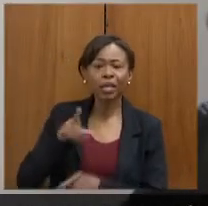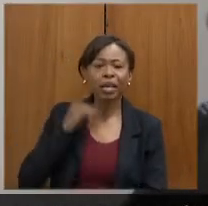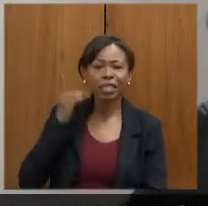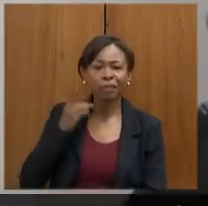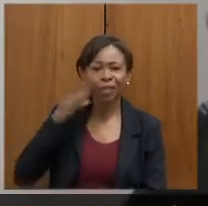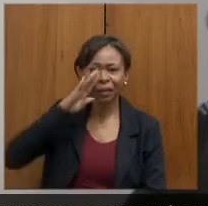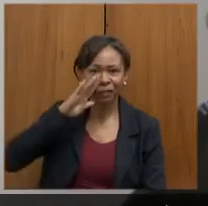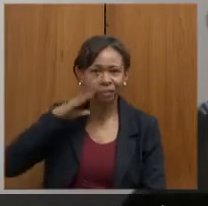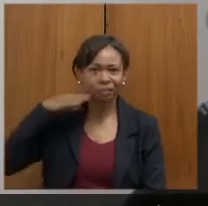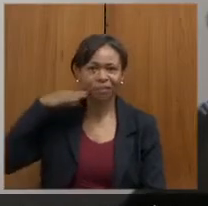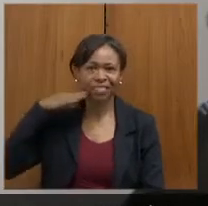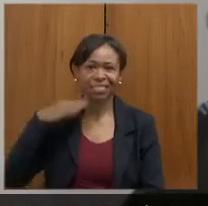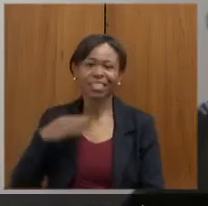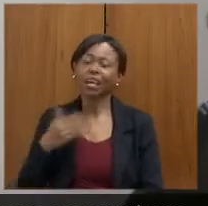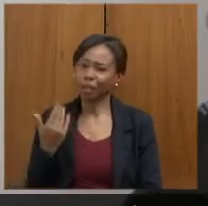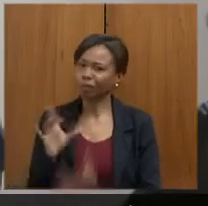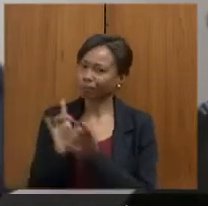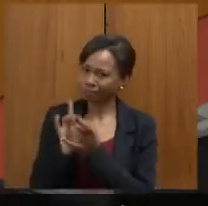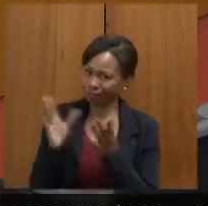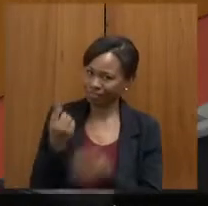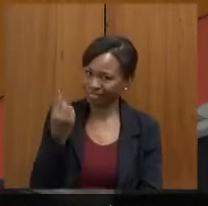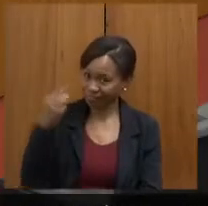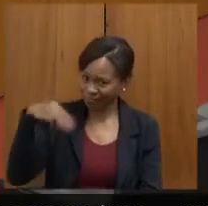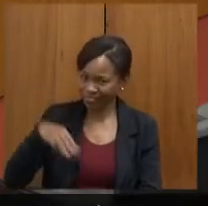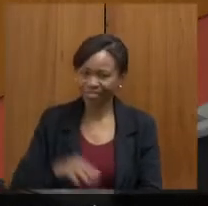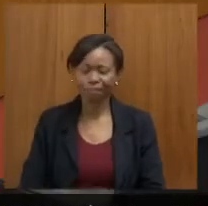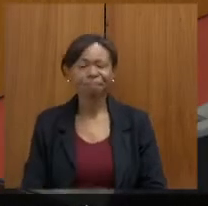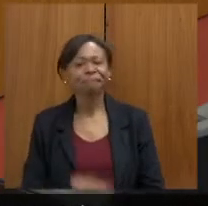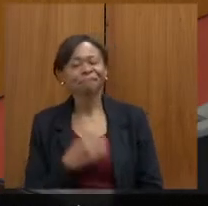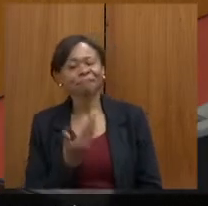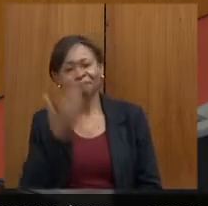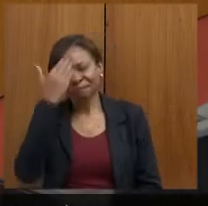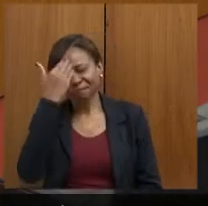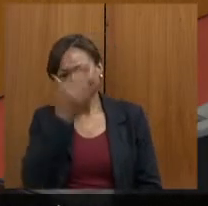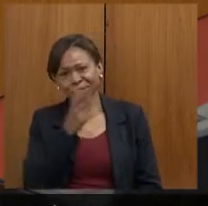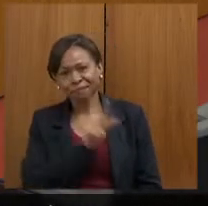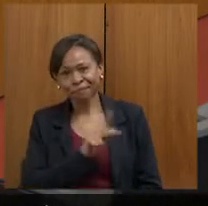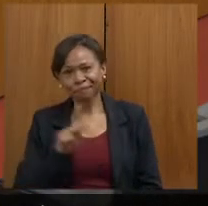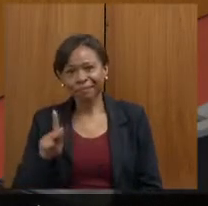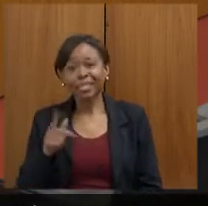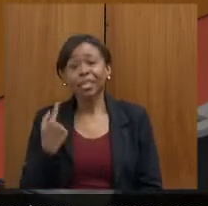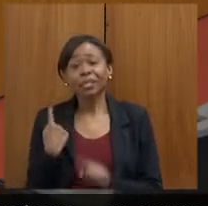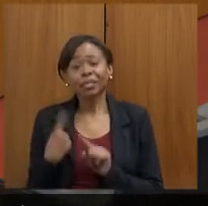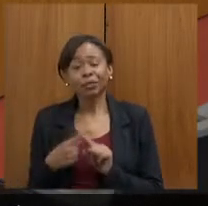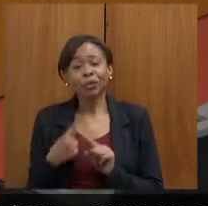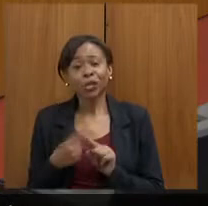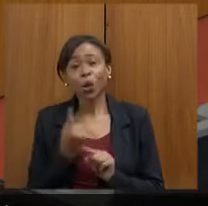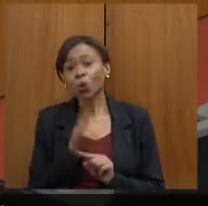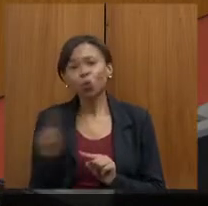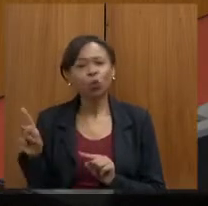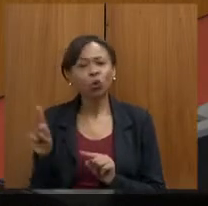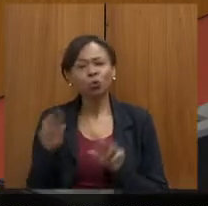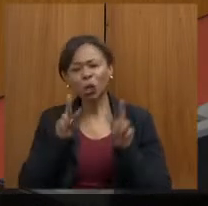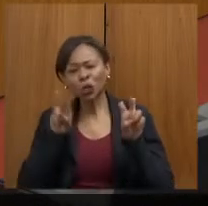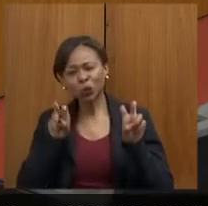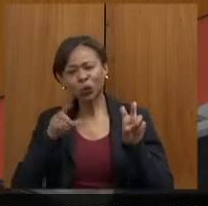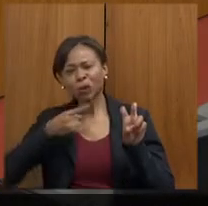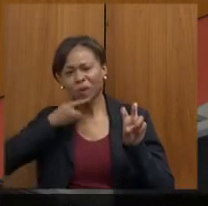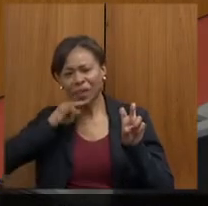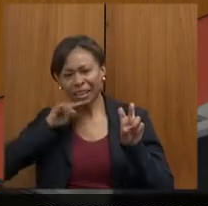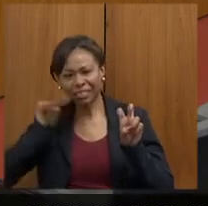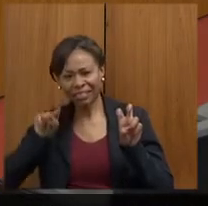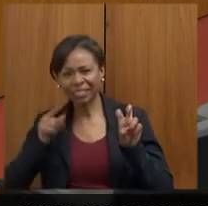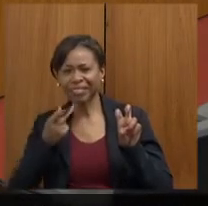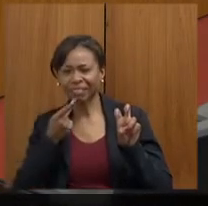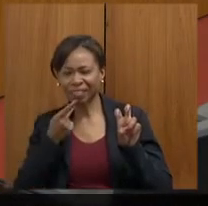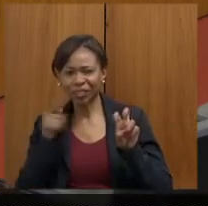deputada Beatriz Cerqueira eu vou conceder um minuto eu agradeço Presidente é só porque esse último assunto tratado aqui